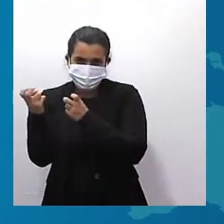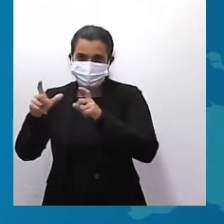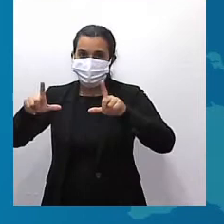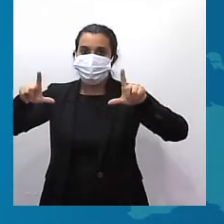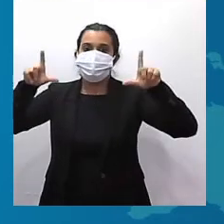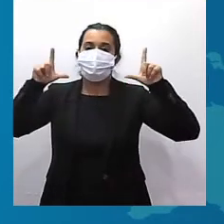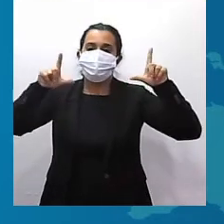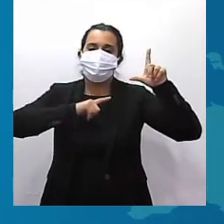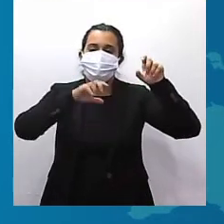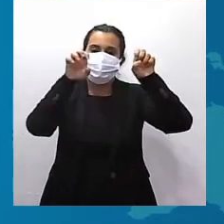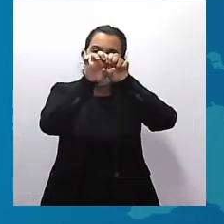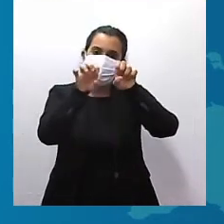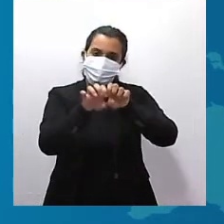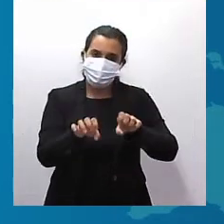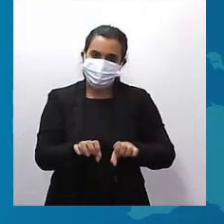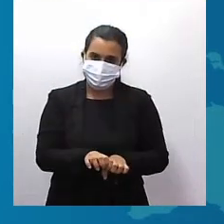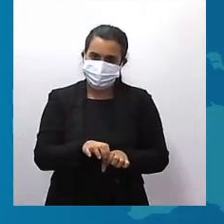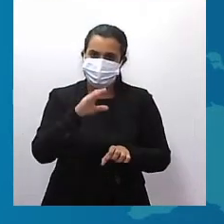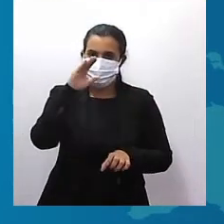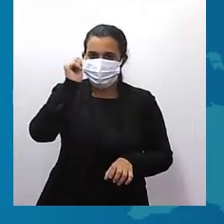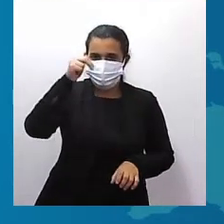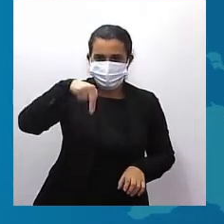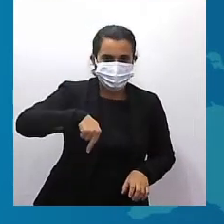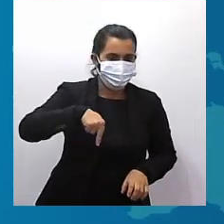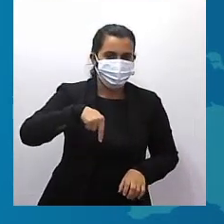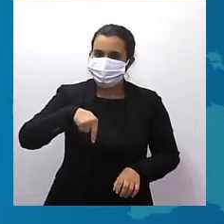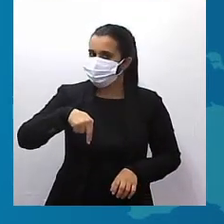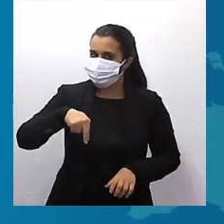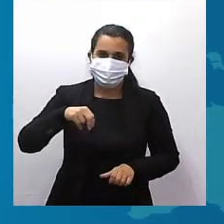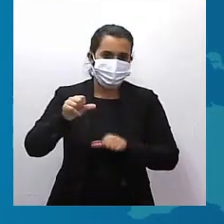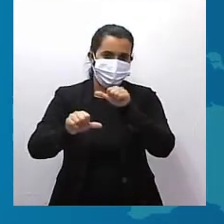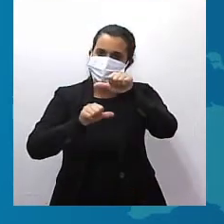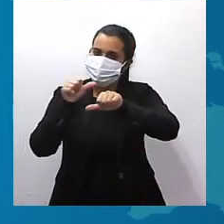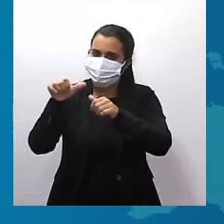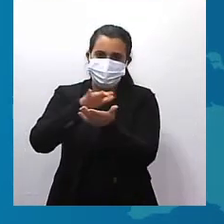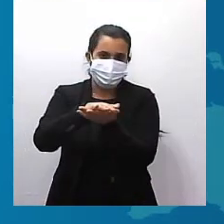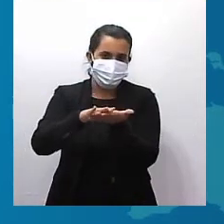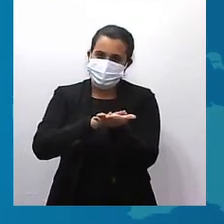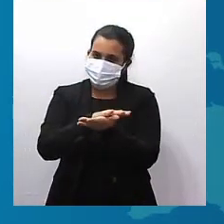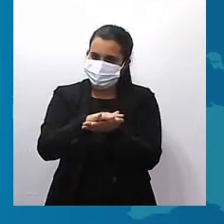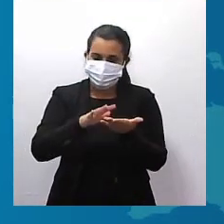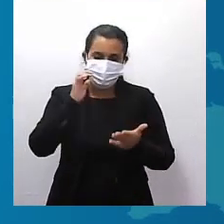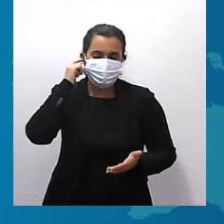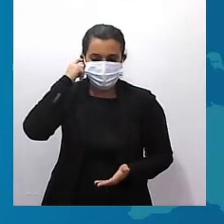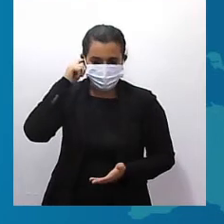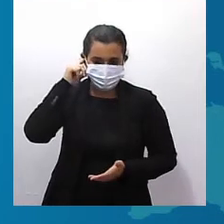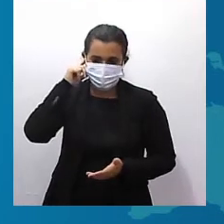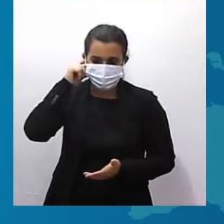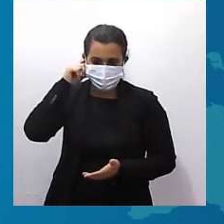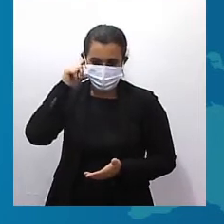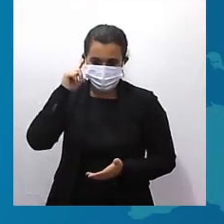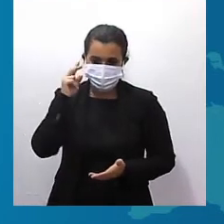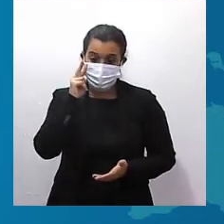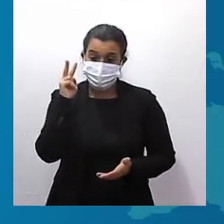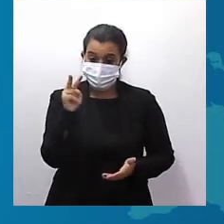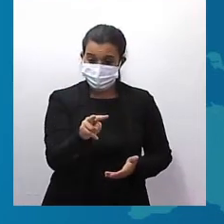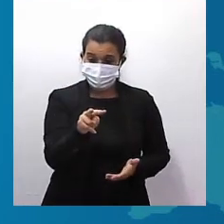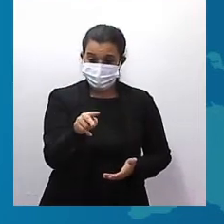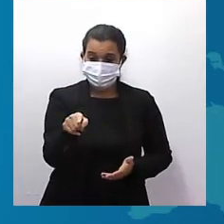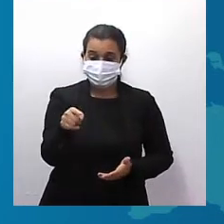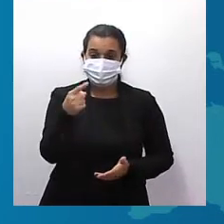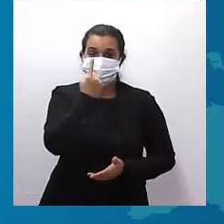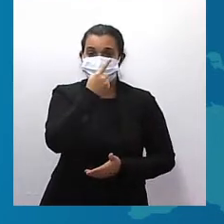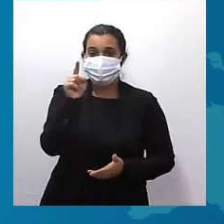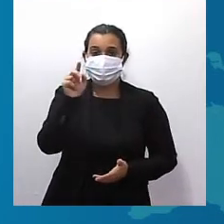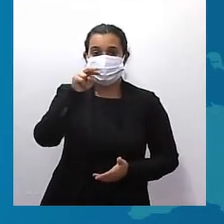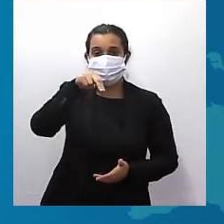que a estrutura do verbo can, ela não mudou em nenhuma delas, ok? Na negative, a única coisa